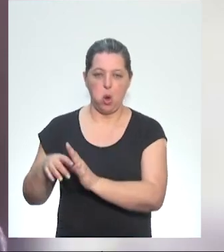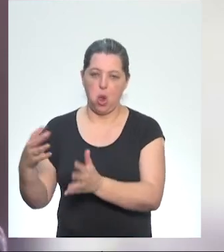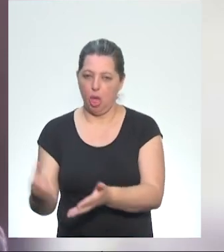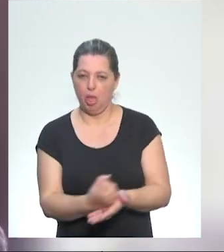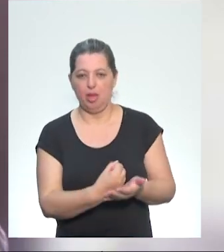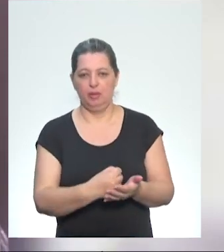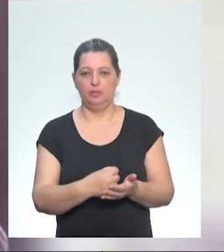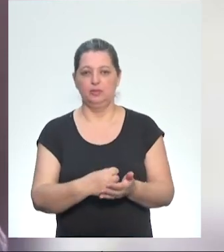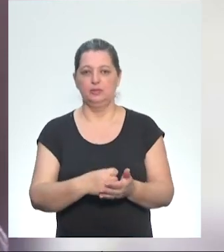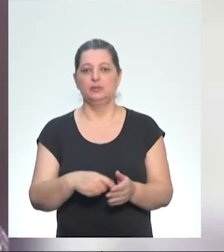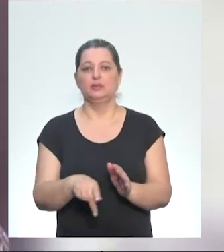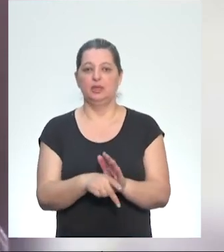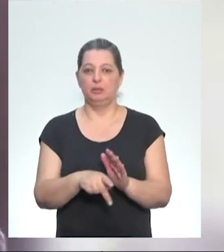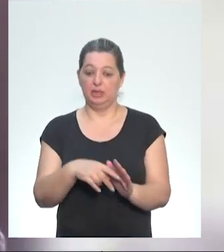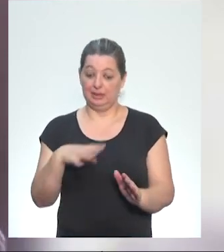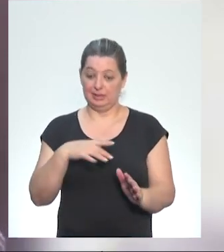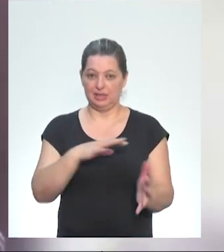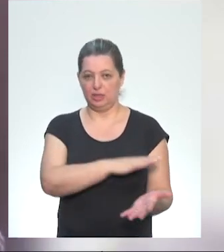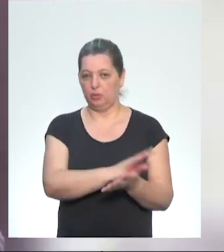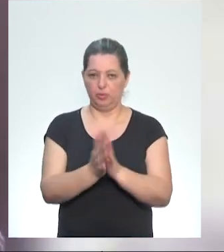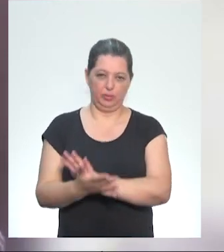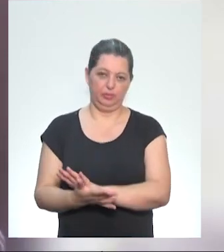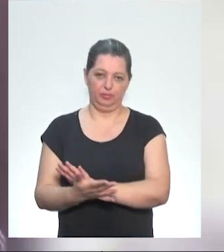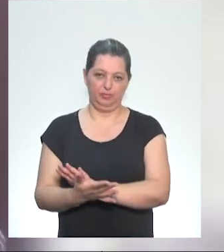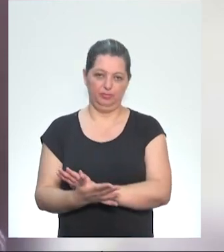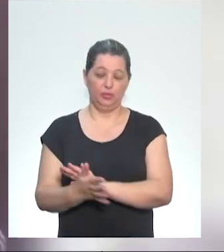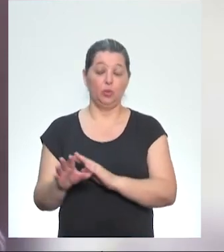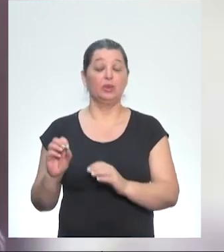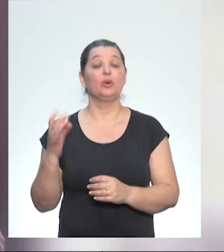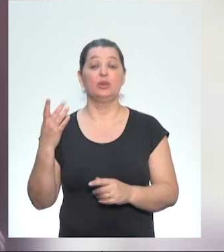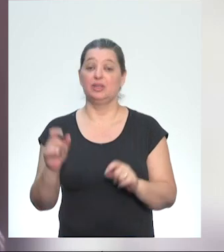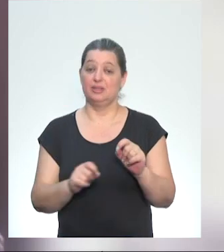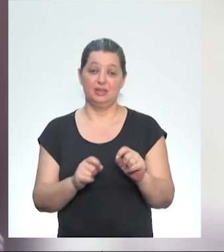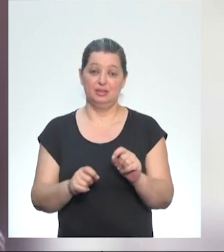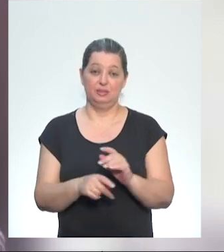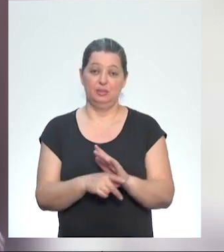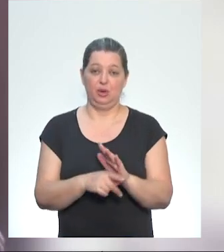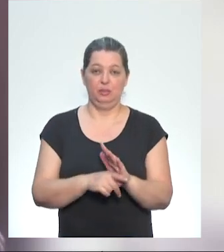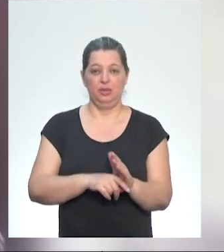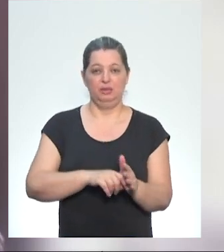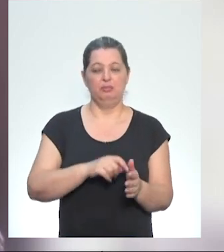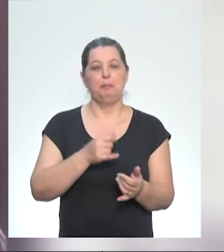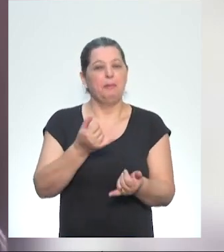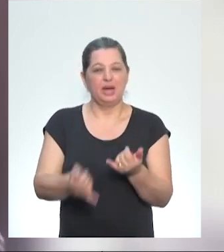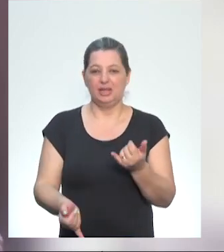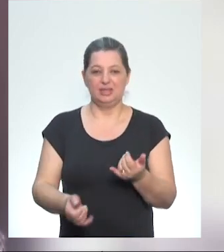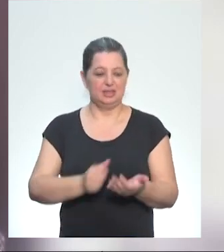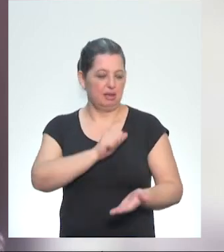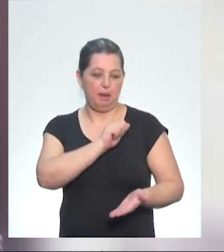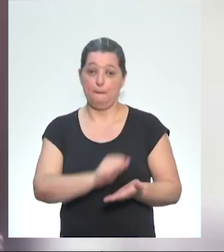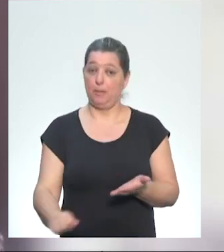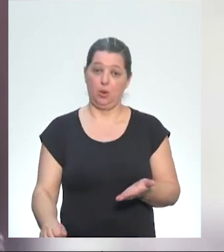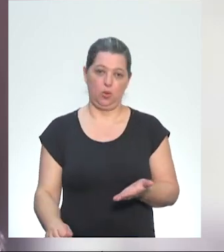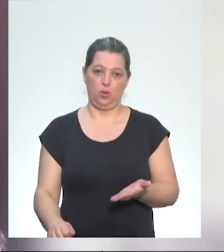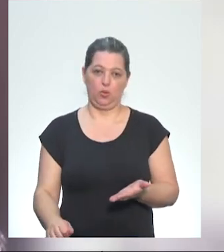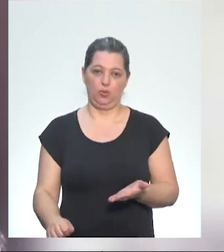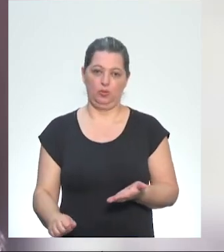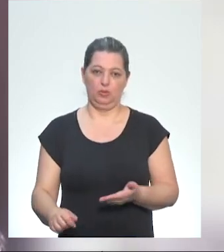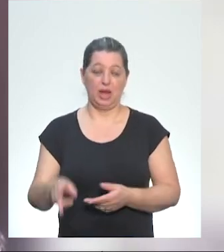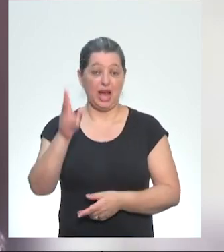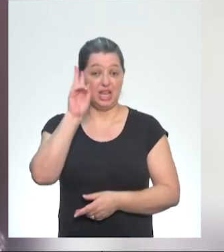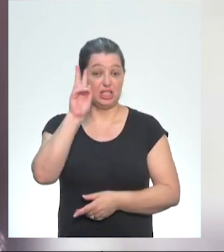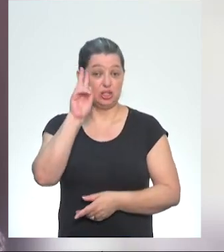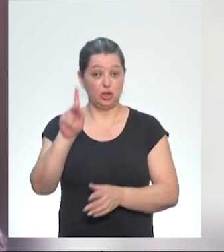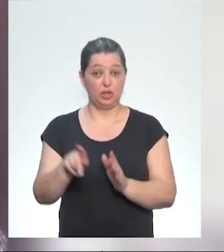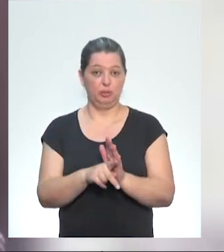a cidade, o que você está fazendo? Você está tirando registro, né? E aí, por você tirar o registro, você pode dar a entender que nunca aconteceu. Porque a